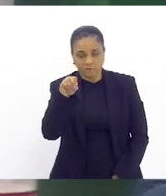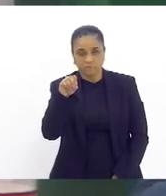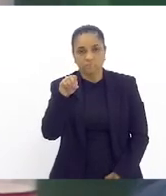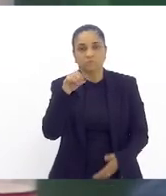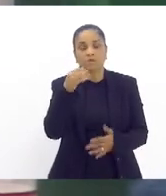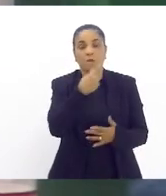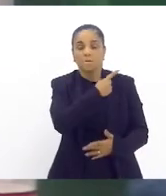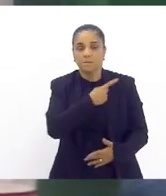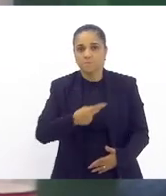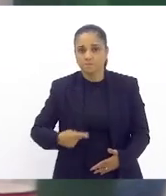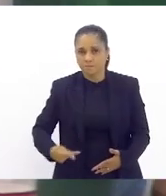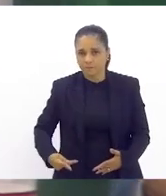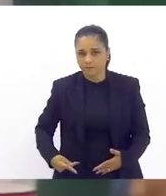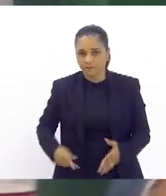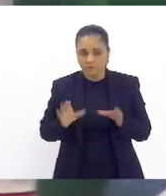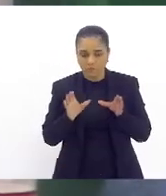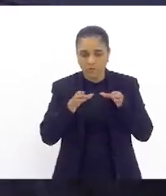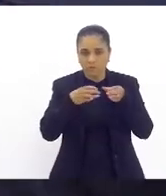municipais